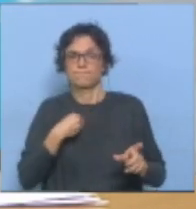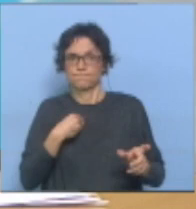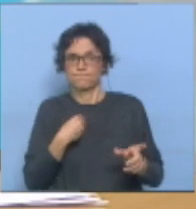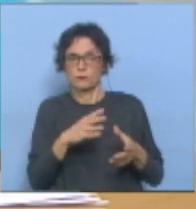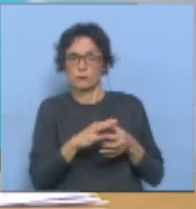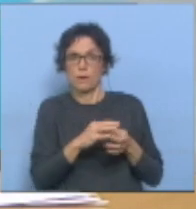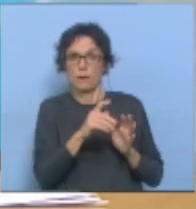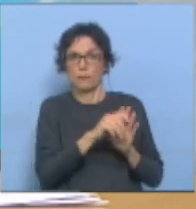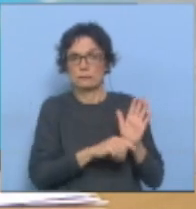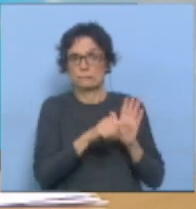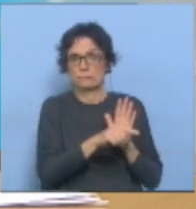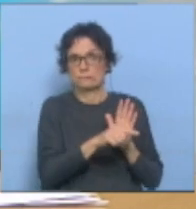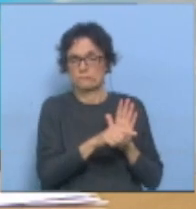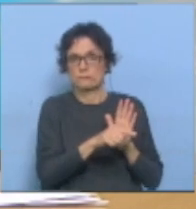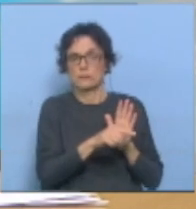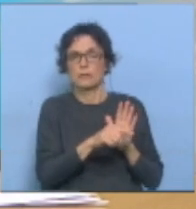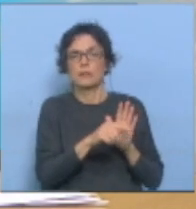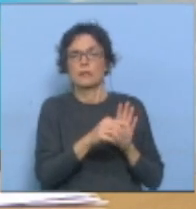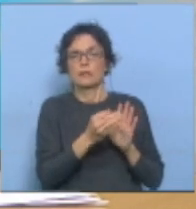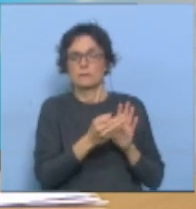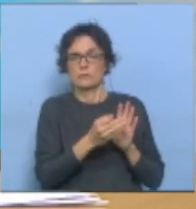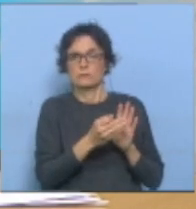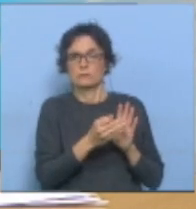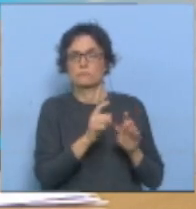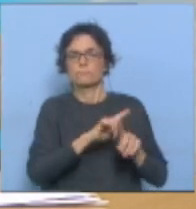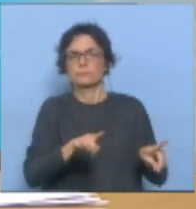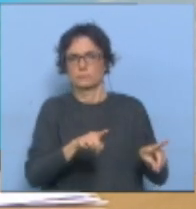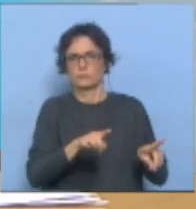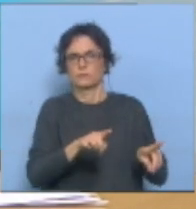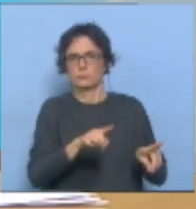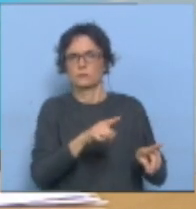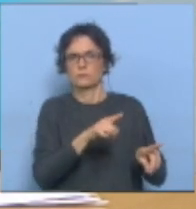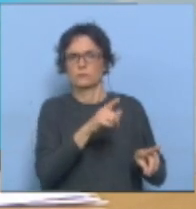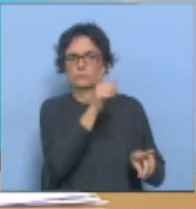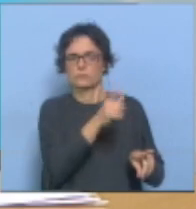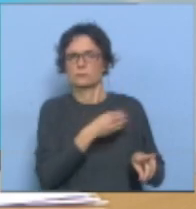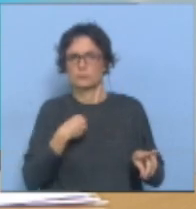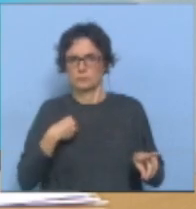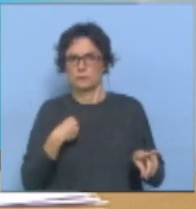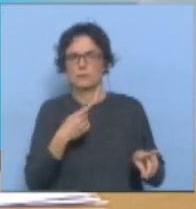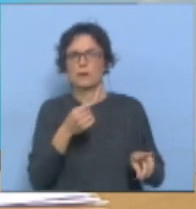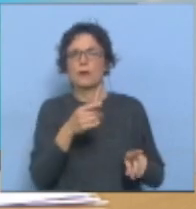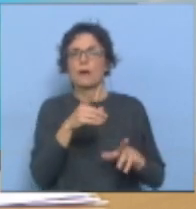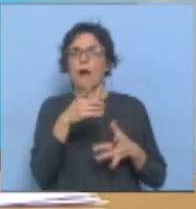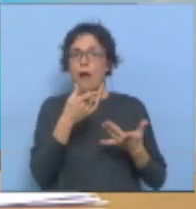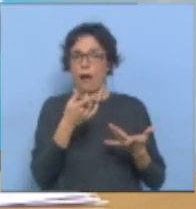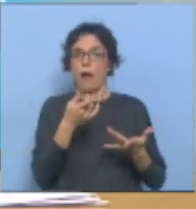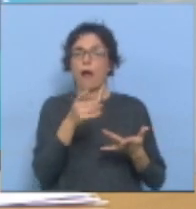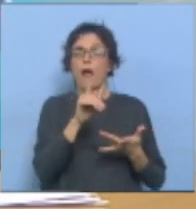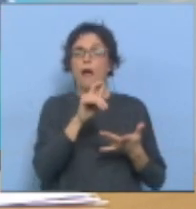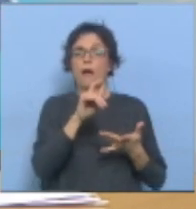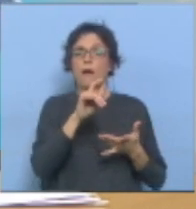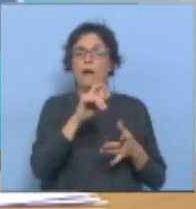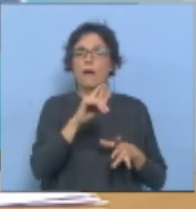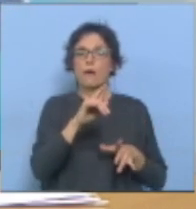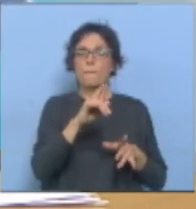Deontológico é vedado ao médico a prática da eutanásia, do suicídio assistido e da distanásia, que são